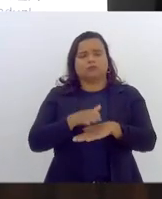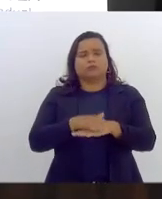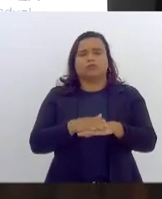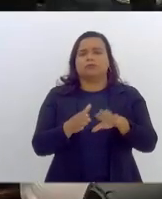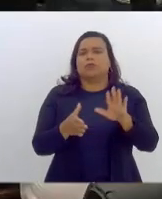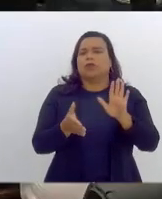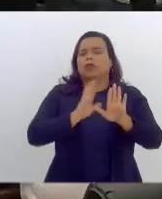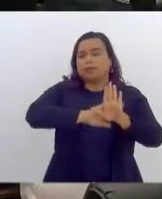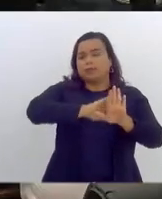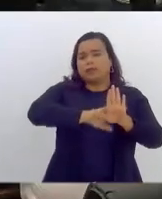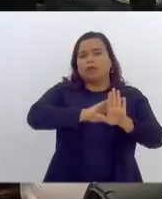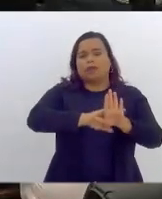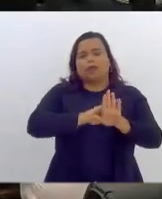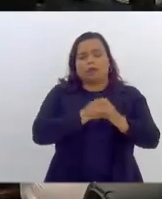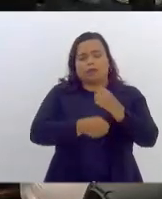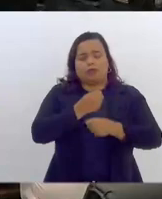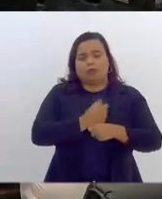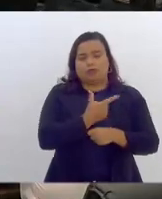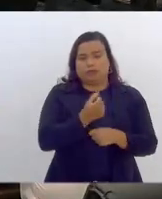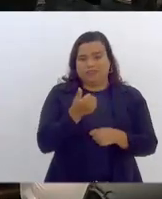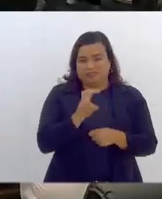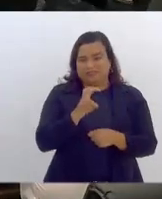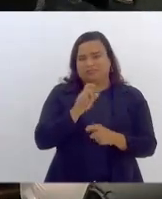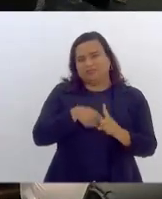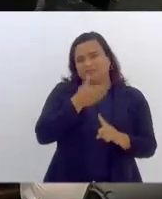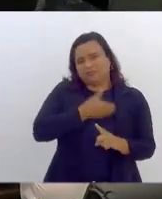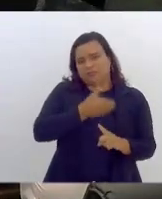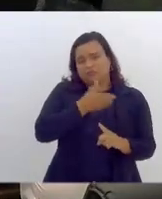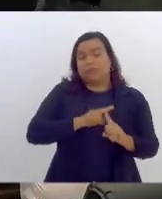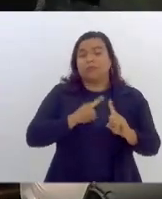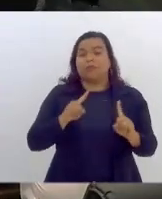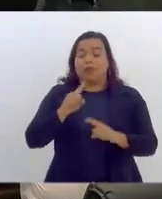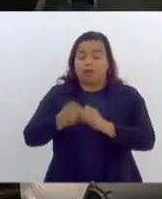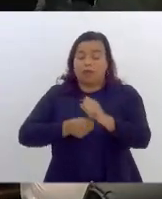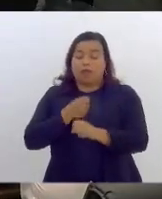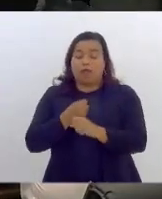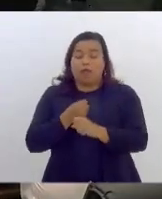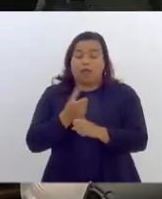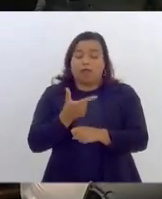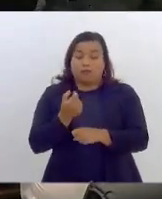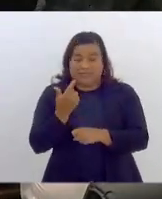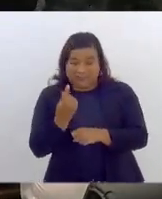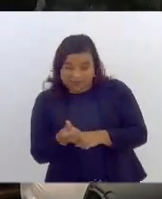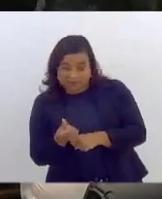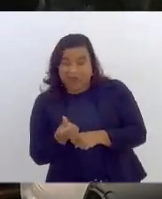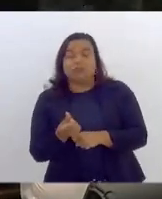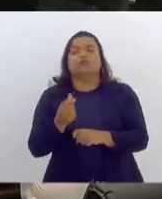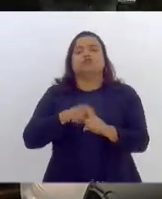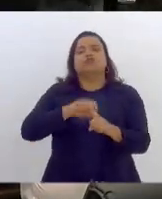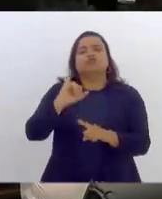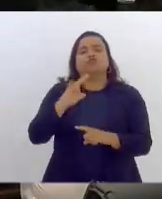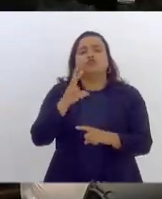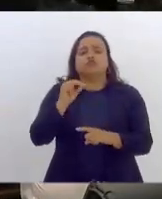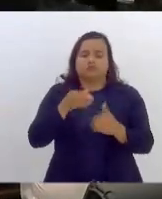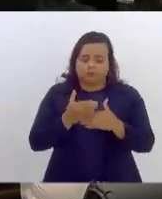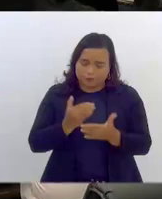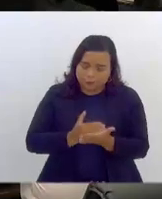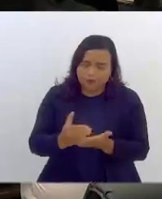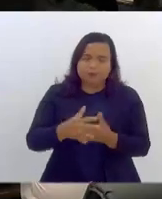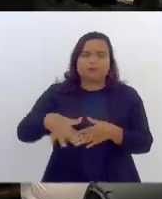fim do ano de 2015, mas foi em julho de 2016 que começou a operar na região metropolitana do Rio de